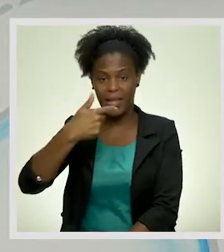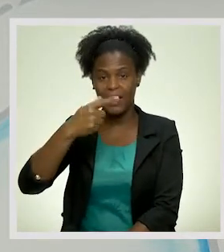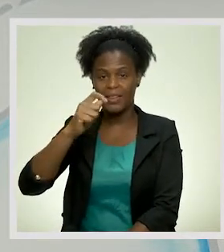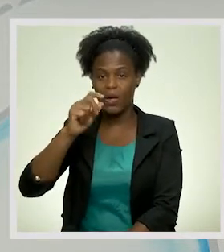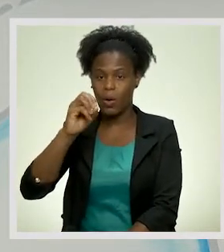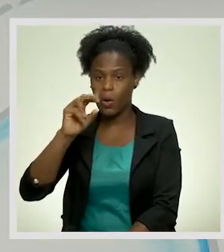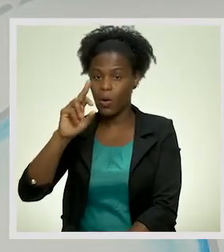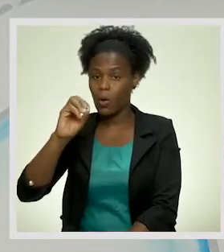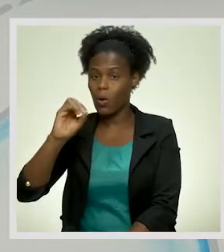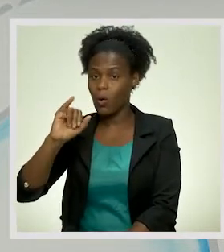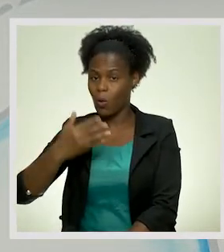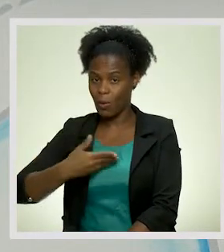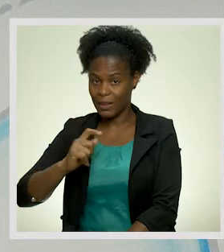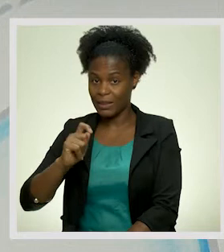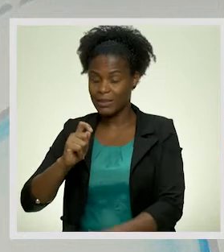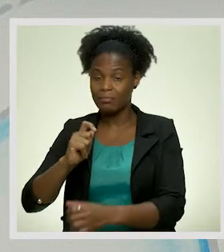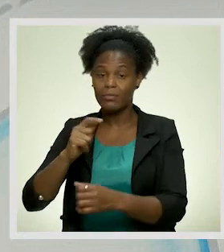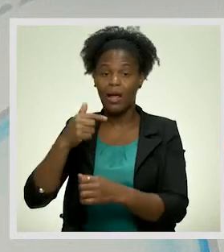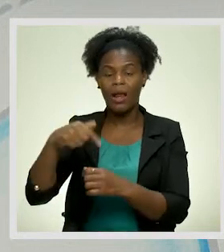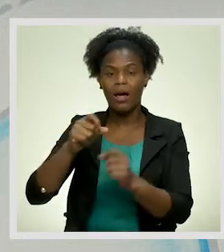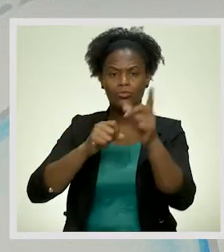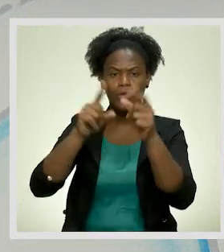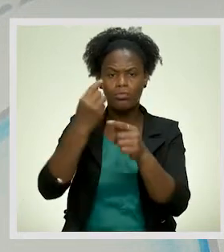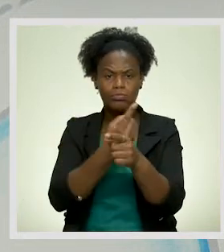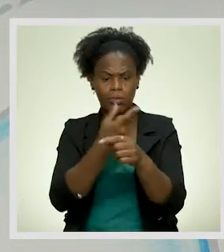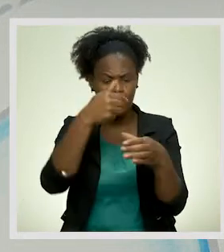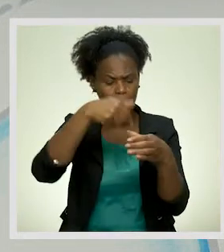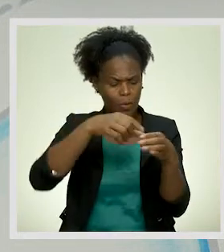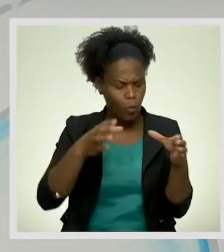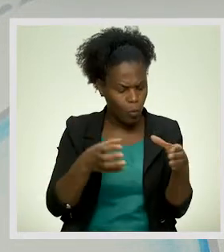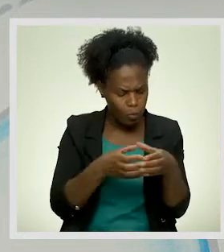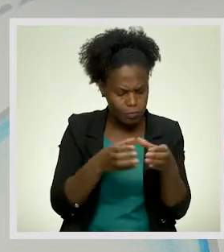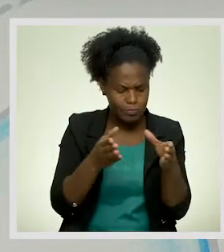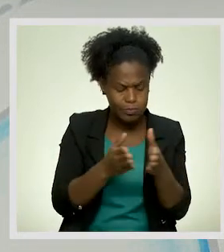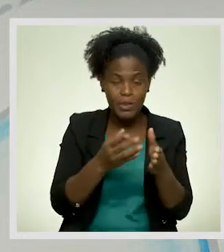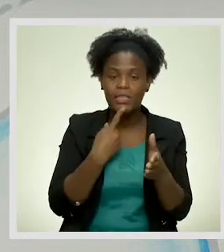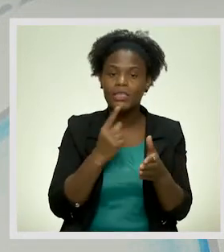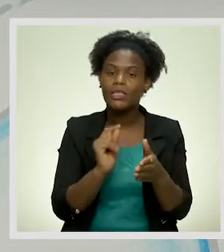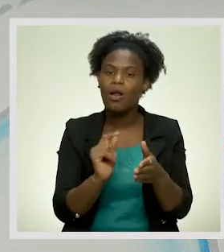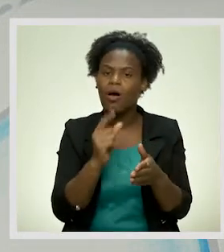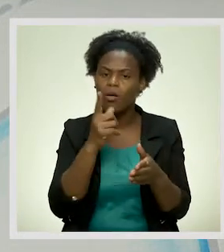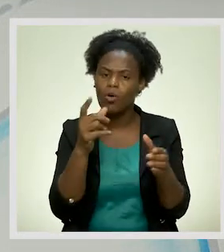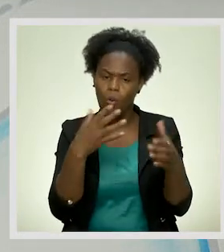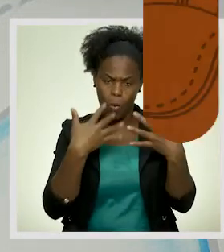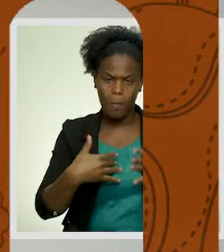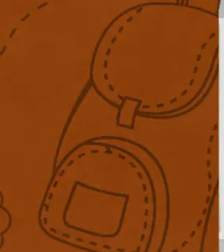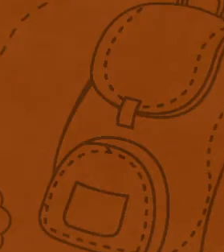nós encontramos dentro do grupo dos chamados pequenos corpos do sistema